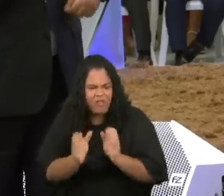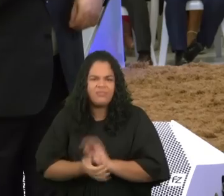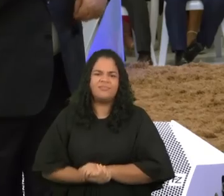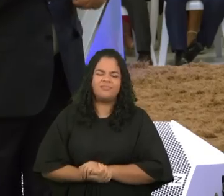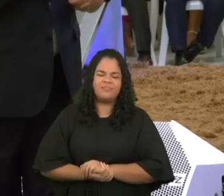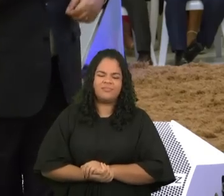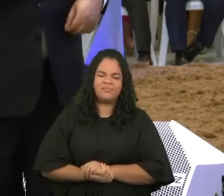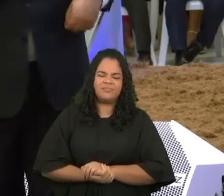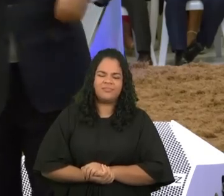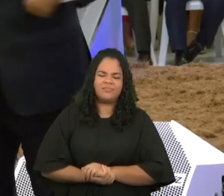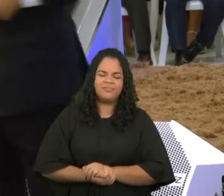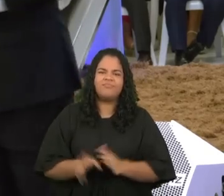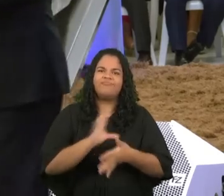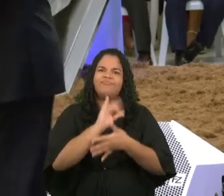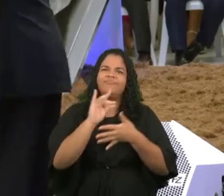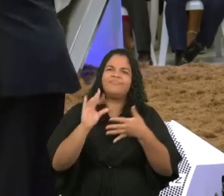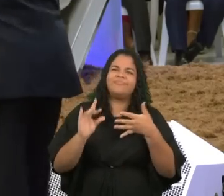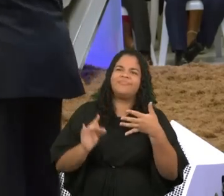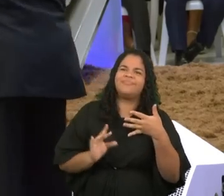como é?